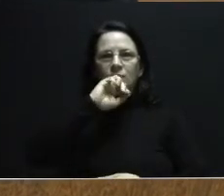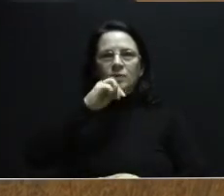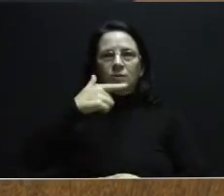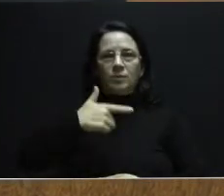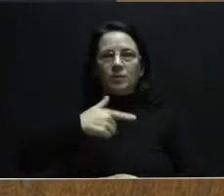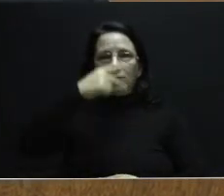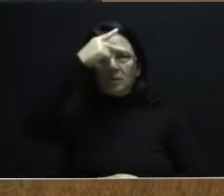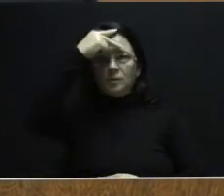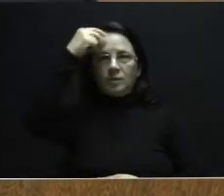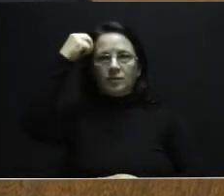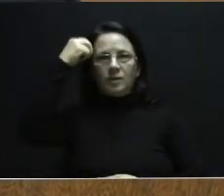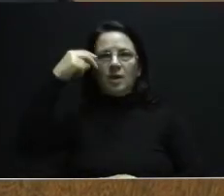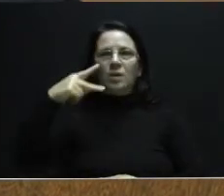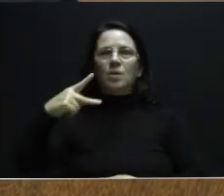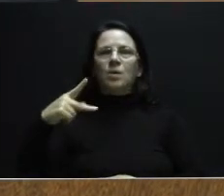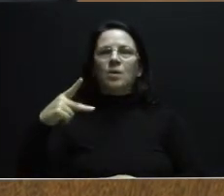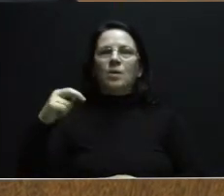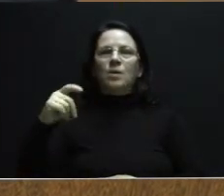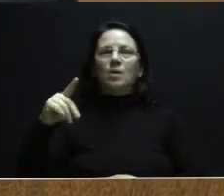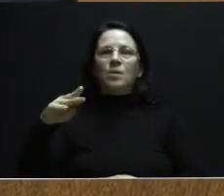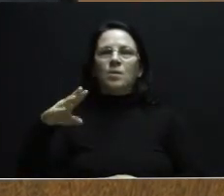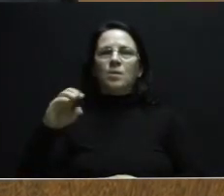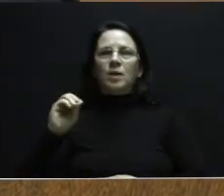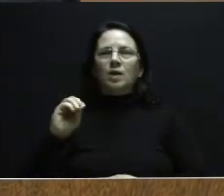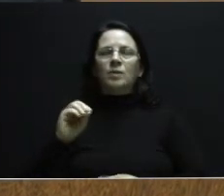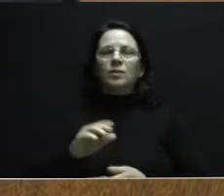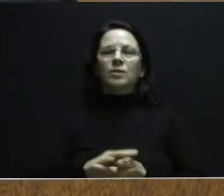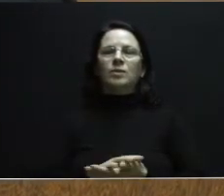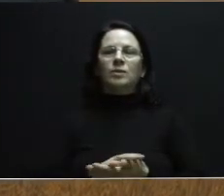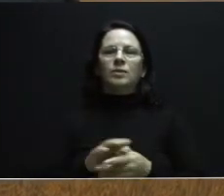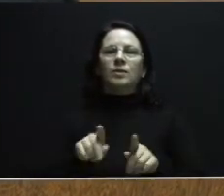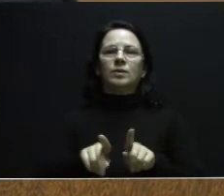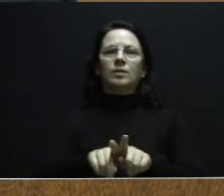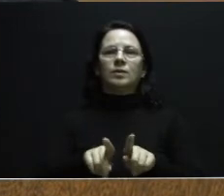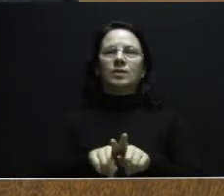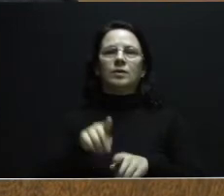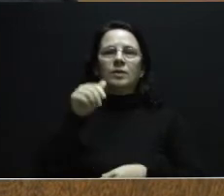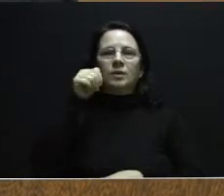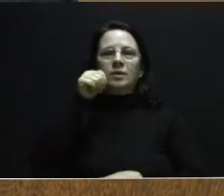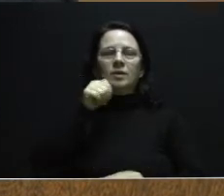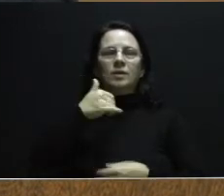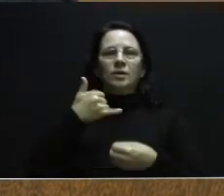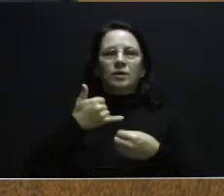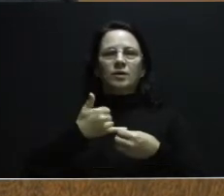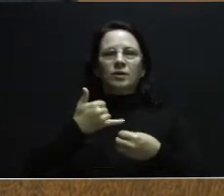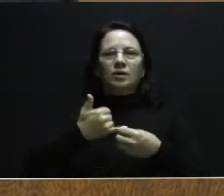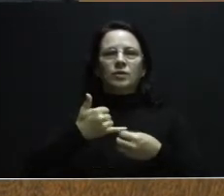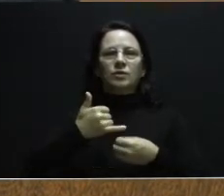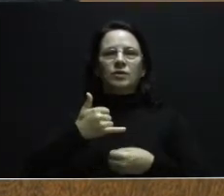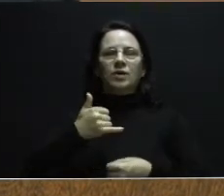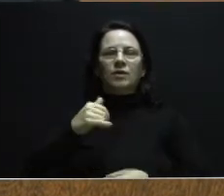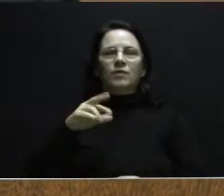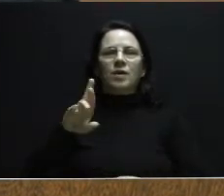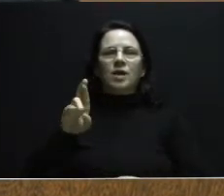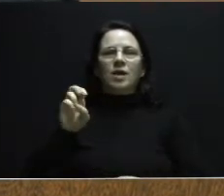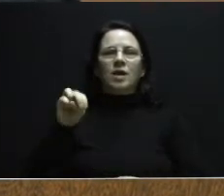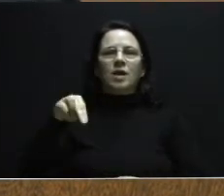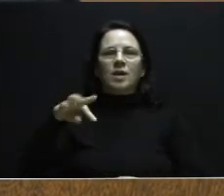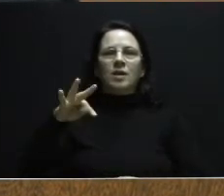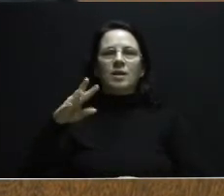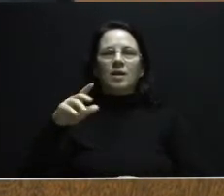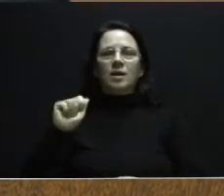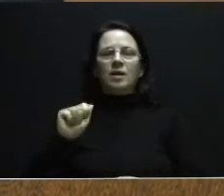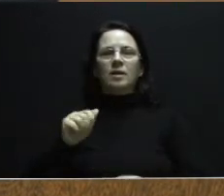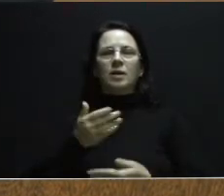municipal Pedro de Sá, da excelentíssima senhora chefe de gabinete do prefeito, doutora Renata,